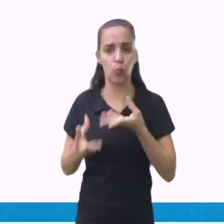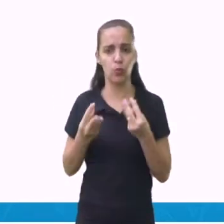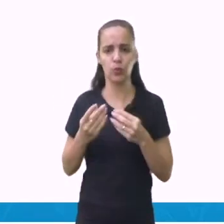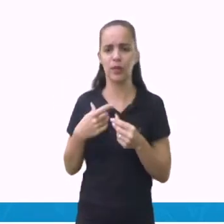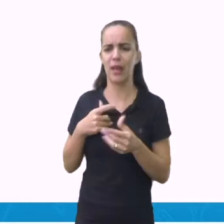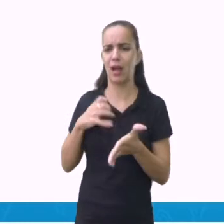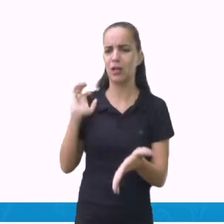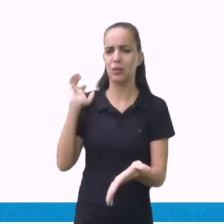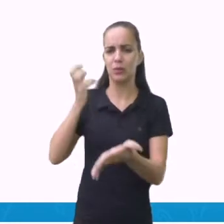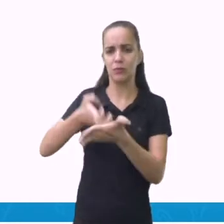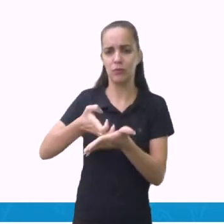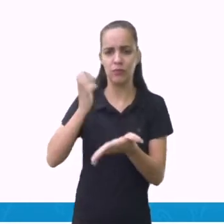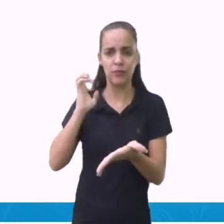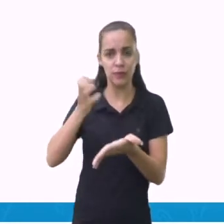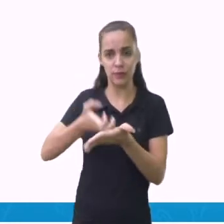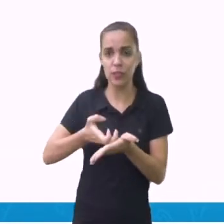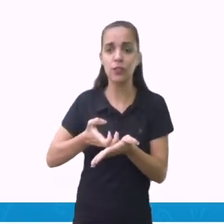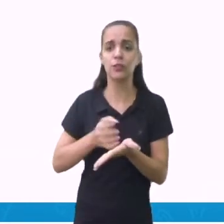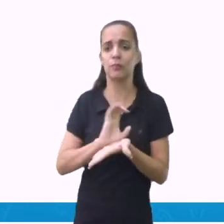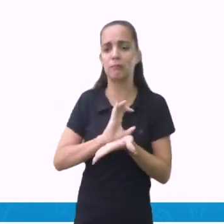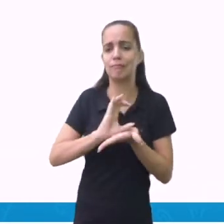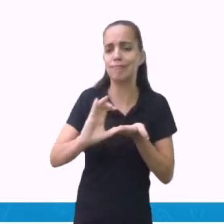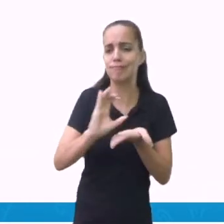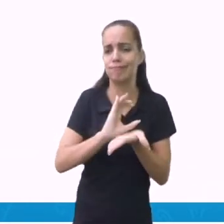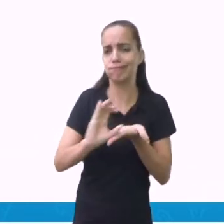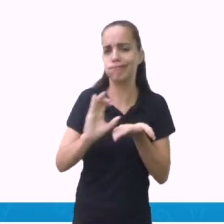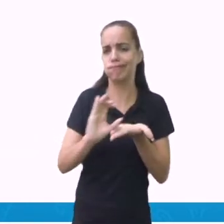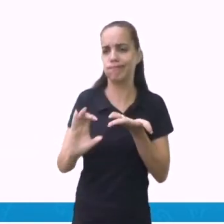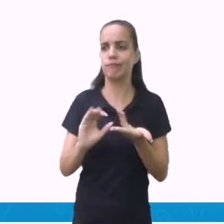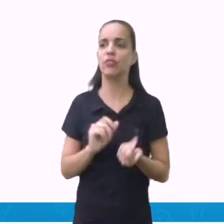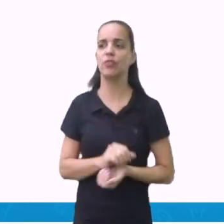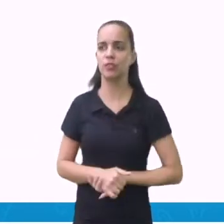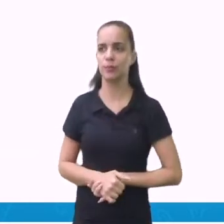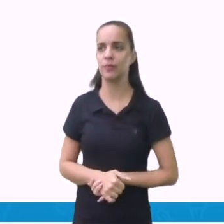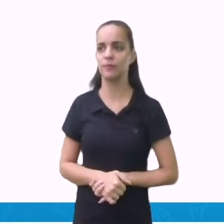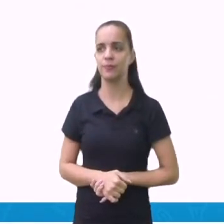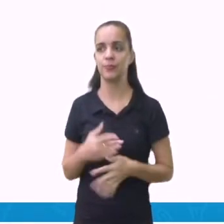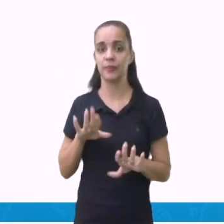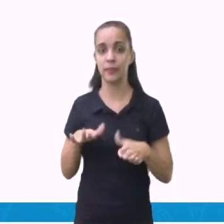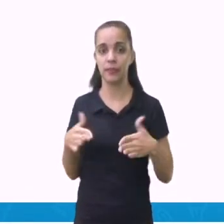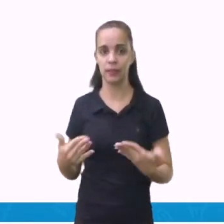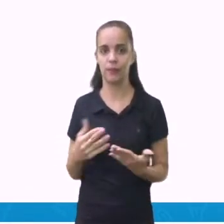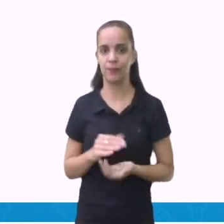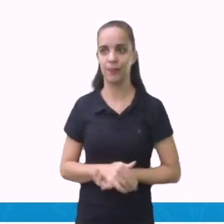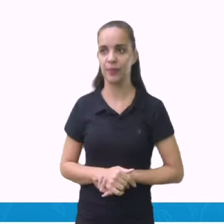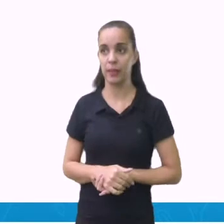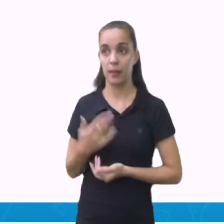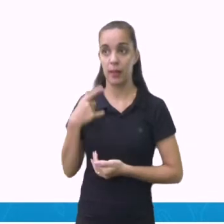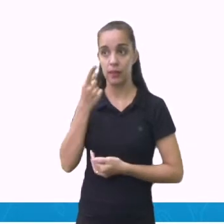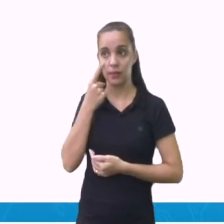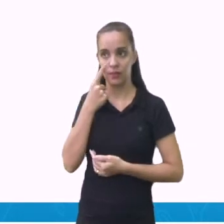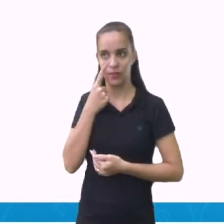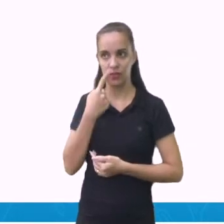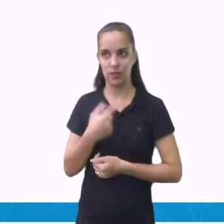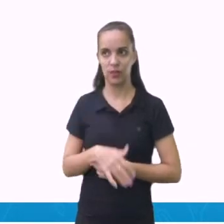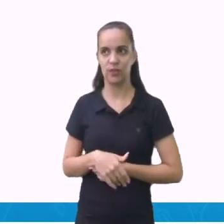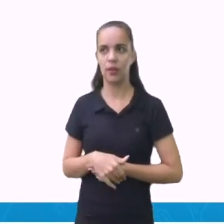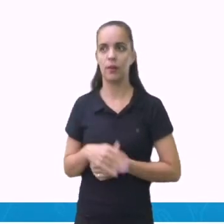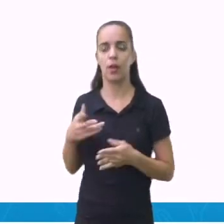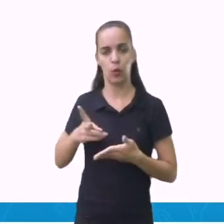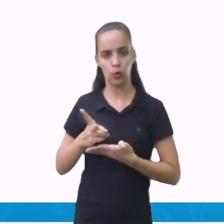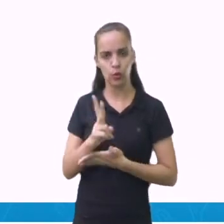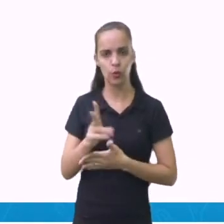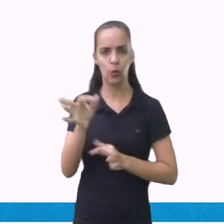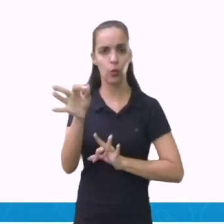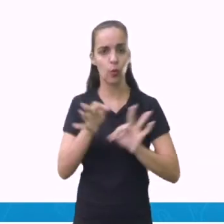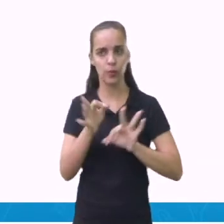gerou algumas dificuldades aí para o governo de Juscelino Kubitschek. Mas ele não deixou para trás, ele continuou a tocar o